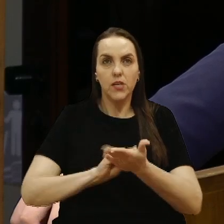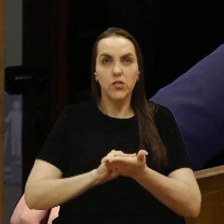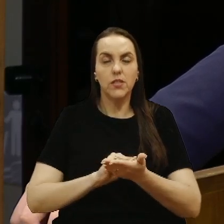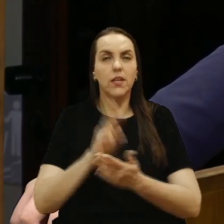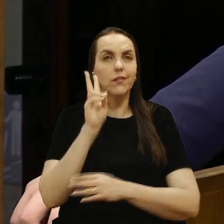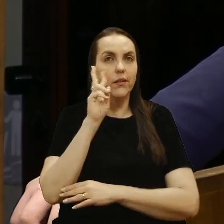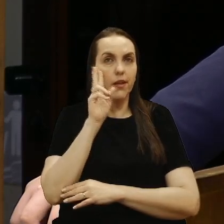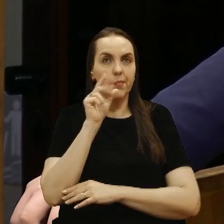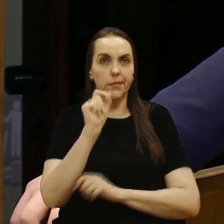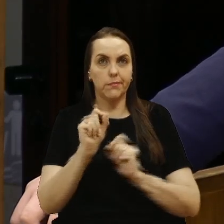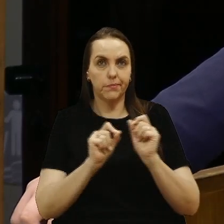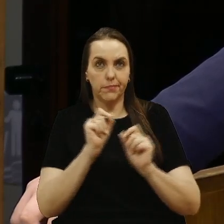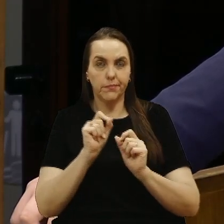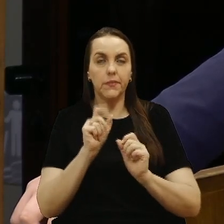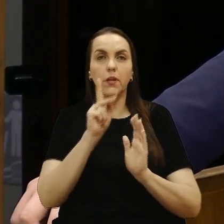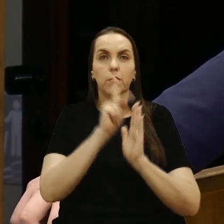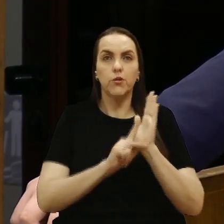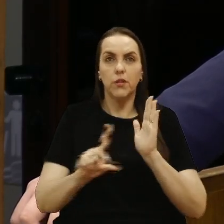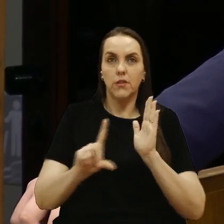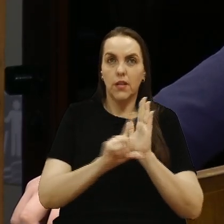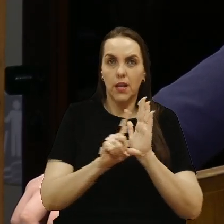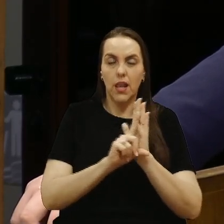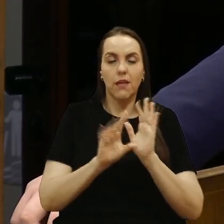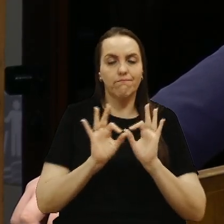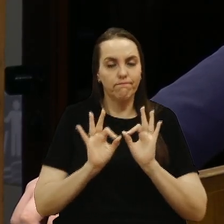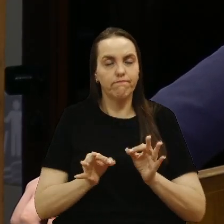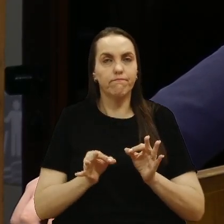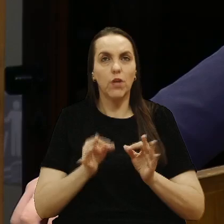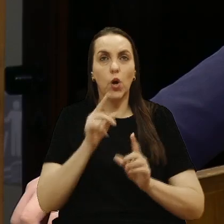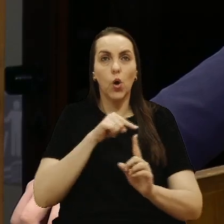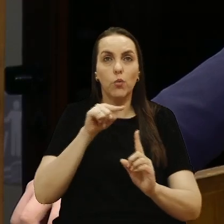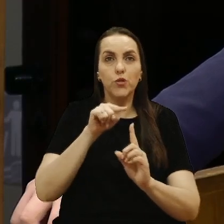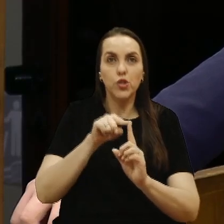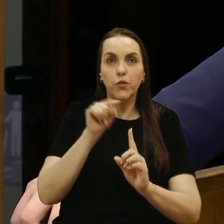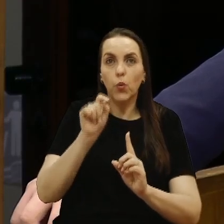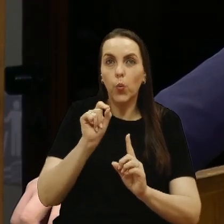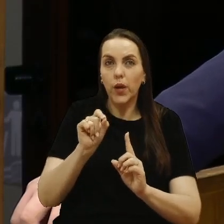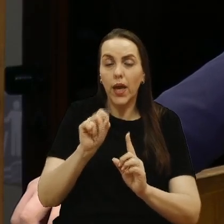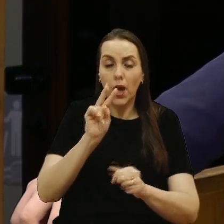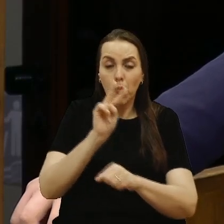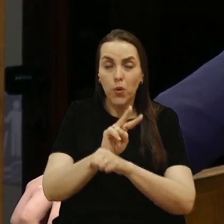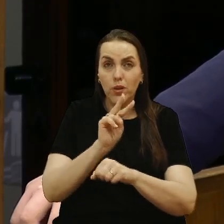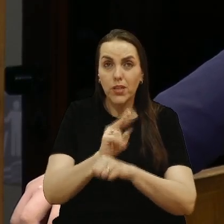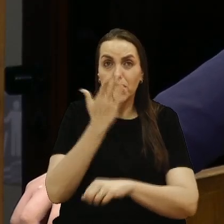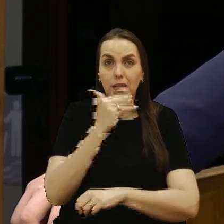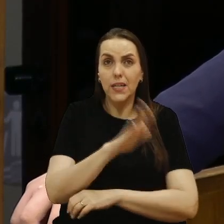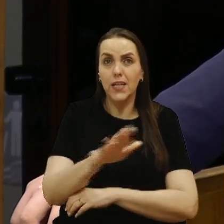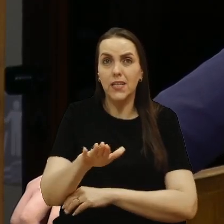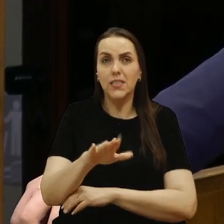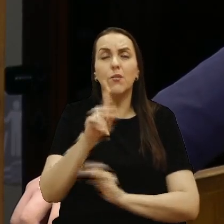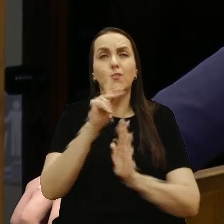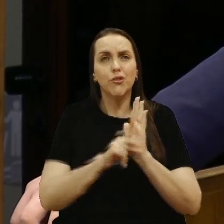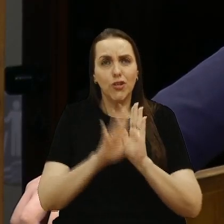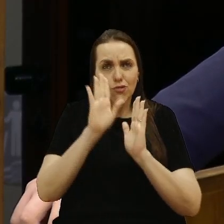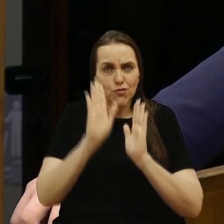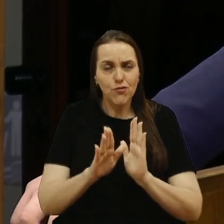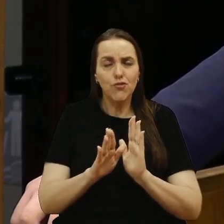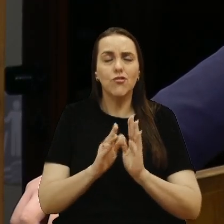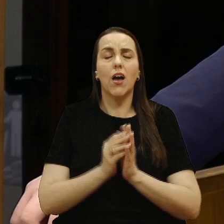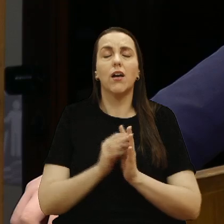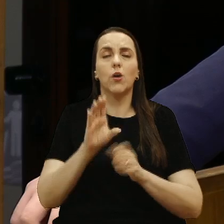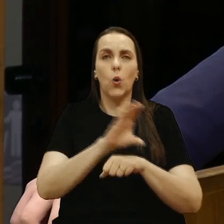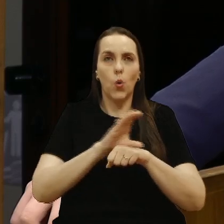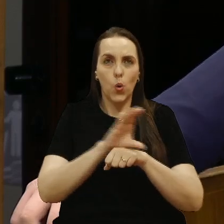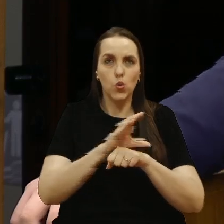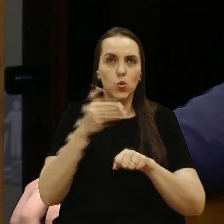né, que eu tenho um projeto de lei que justamente visa proteger as crianças aqui, inclusive um projeto que já tem parecer pela constitucionalidade